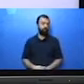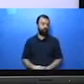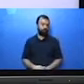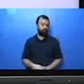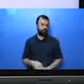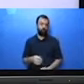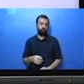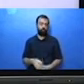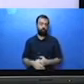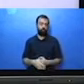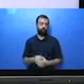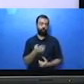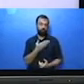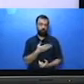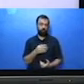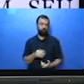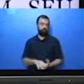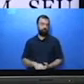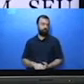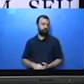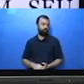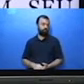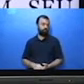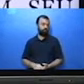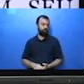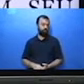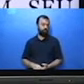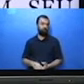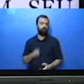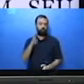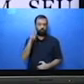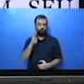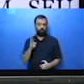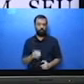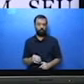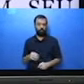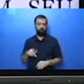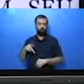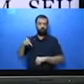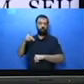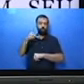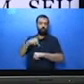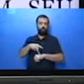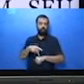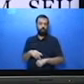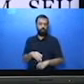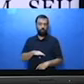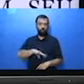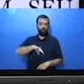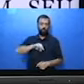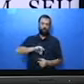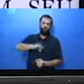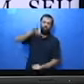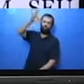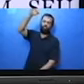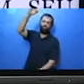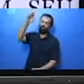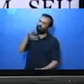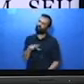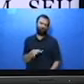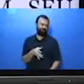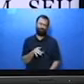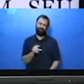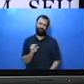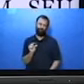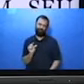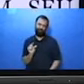as escarpas e as planícies. O Brasil é um país de altitude modesta, isso é, não tem muitas